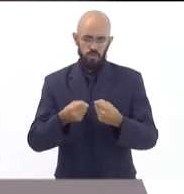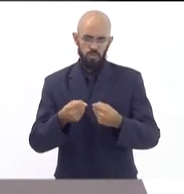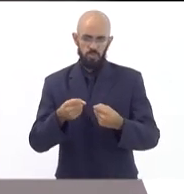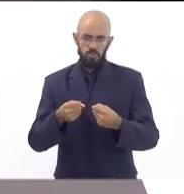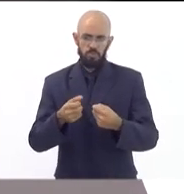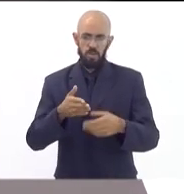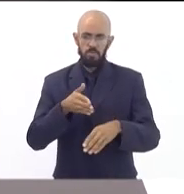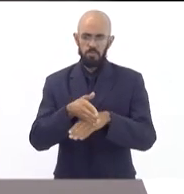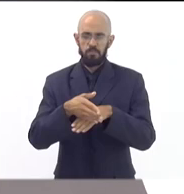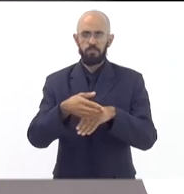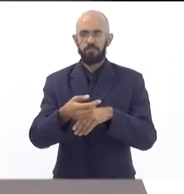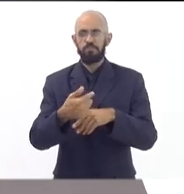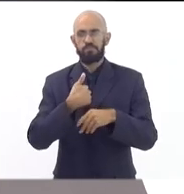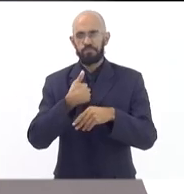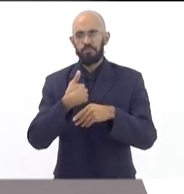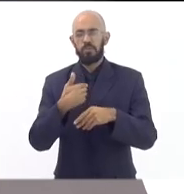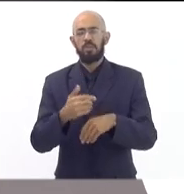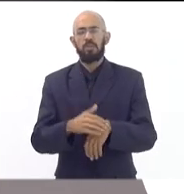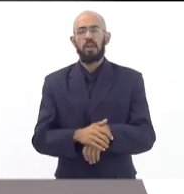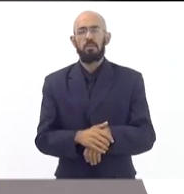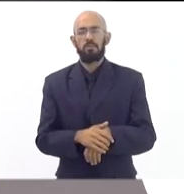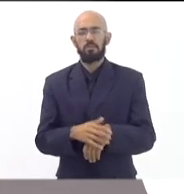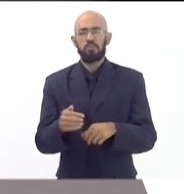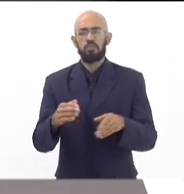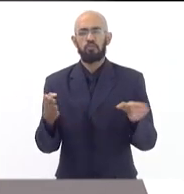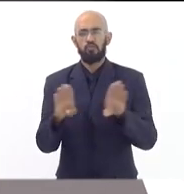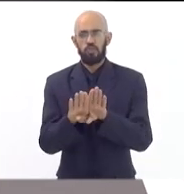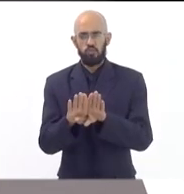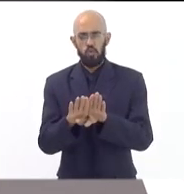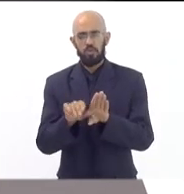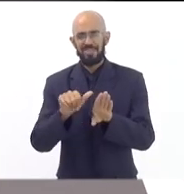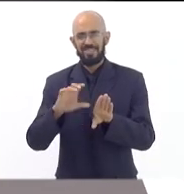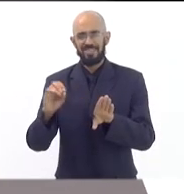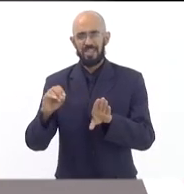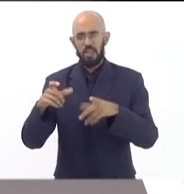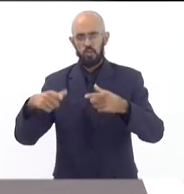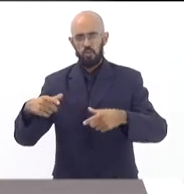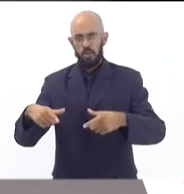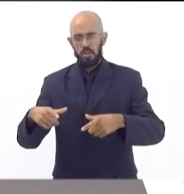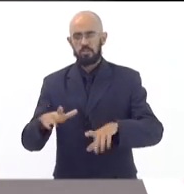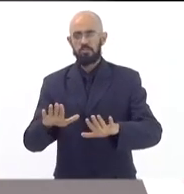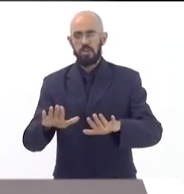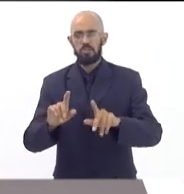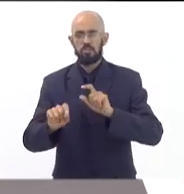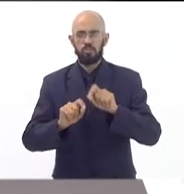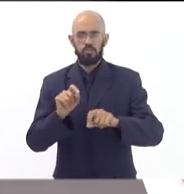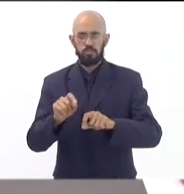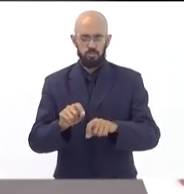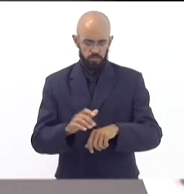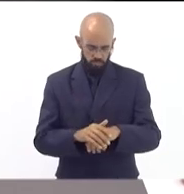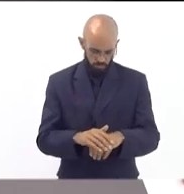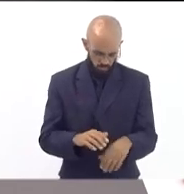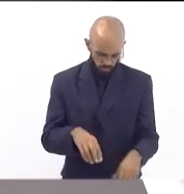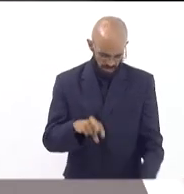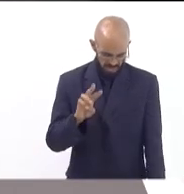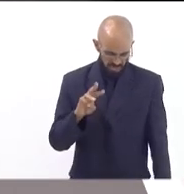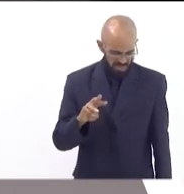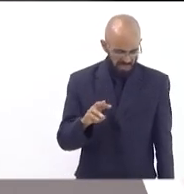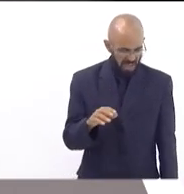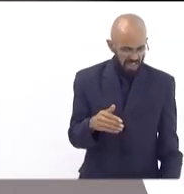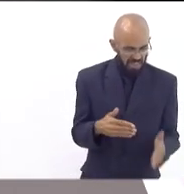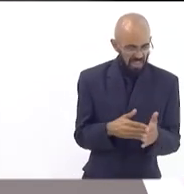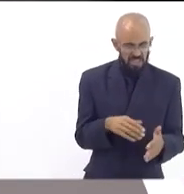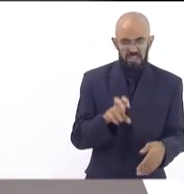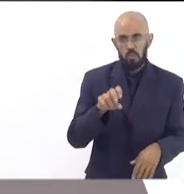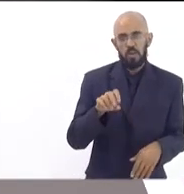nós estamos sem muros o ano passado só que há 30 40 50